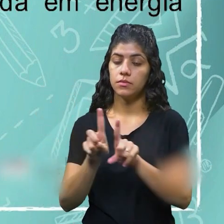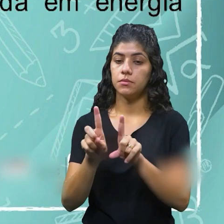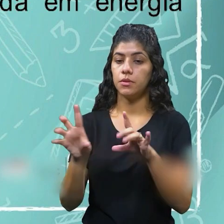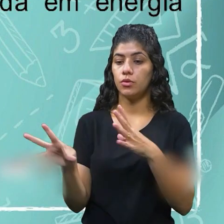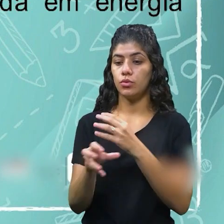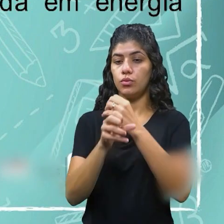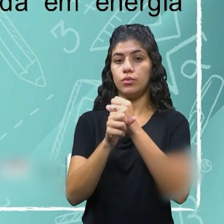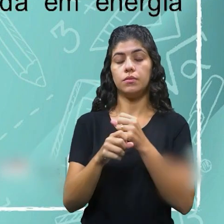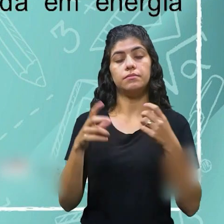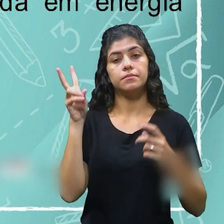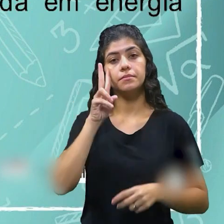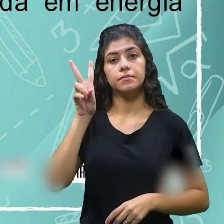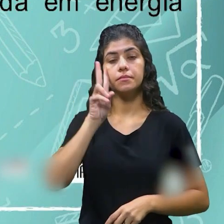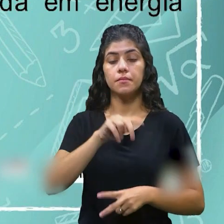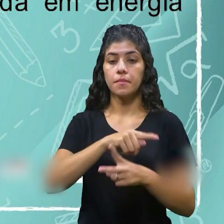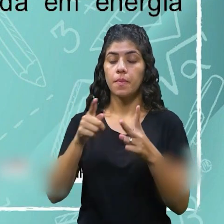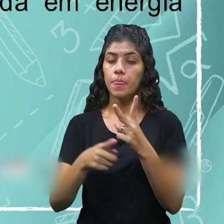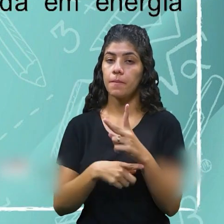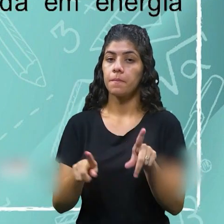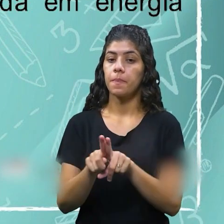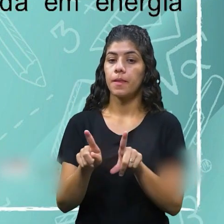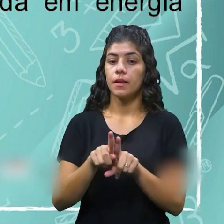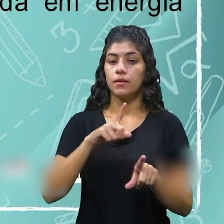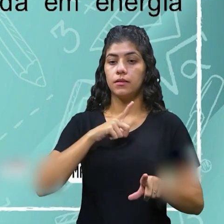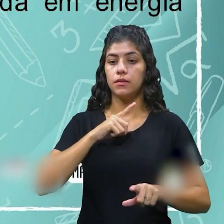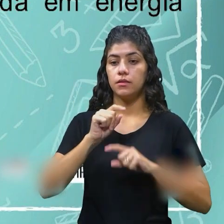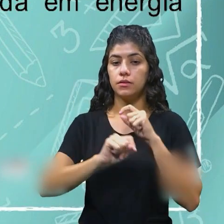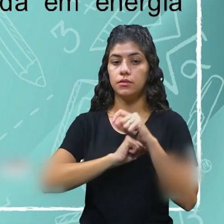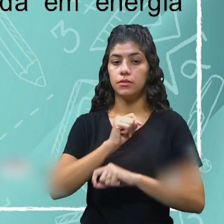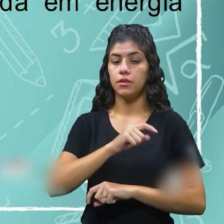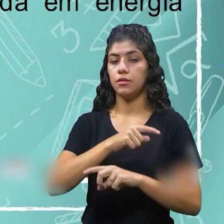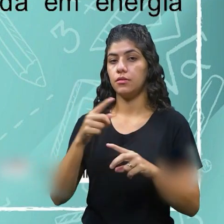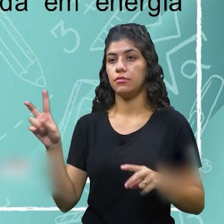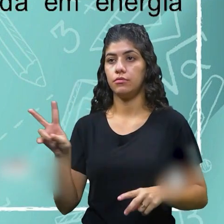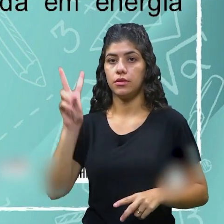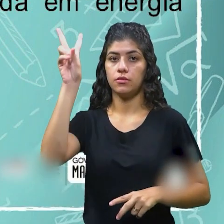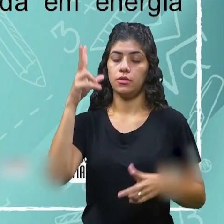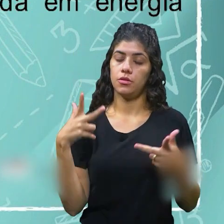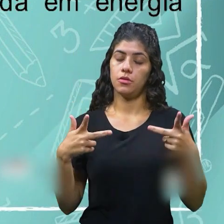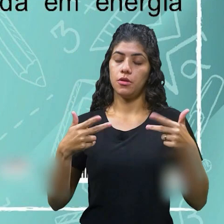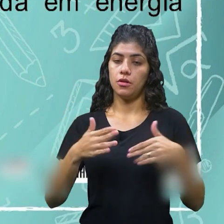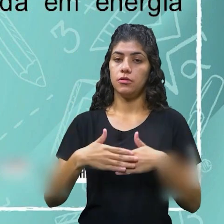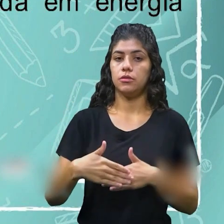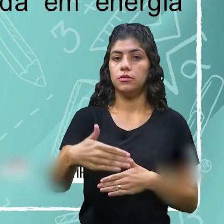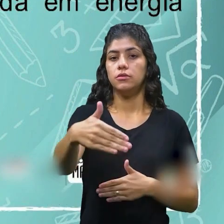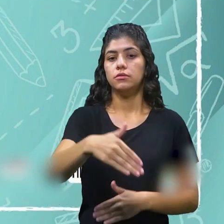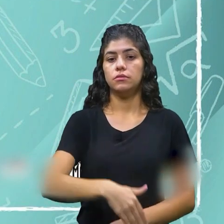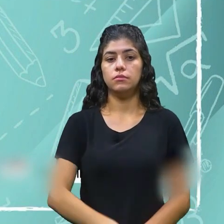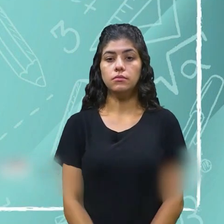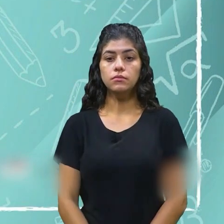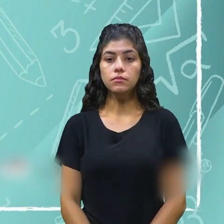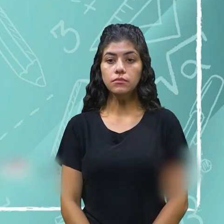energia final. Lembrando que as duas também vão ter que possuir o mesmo valor, elas são constantes, tá?